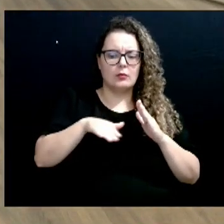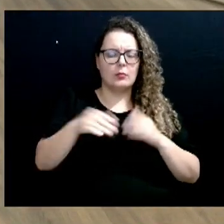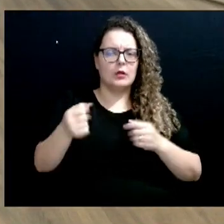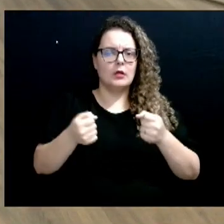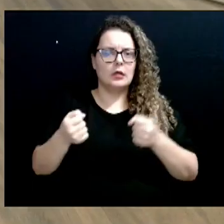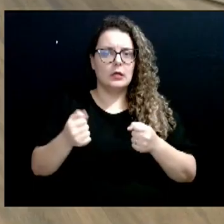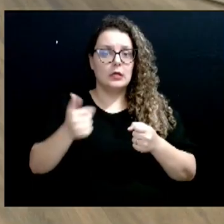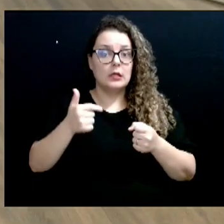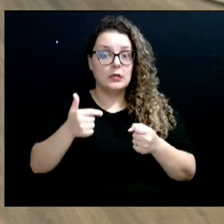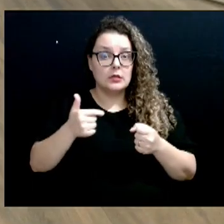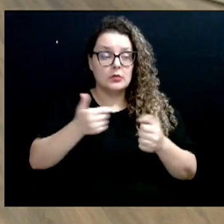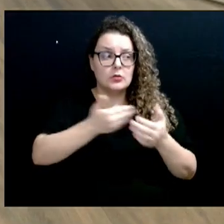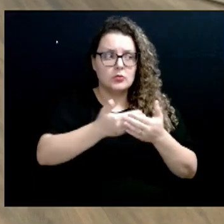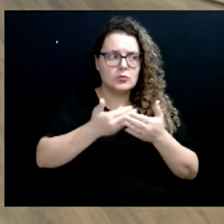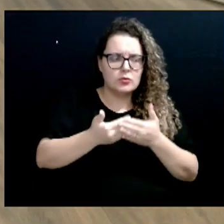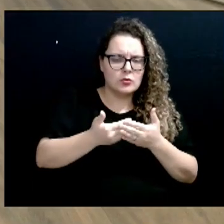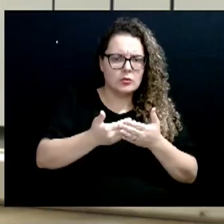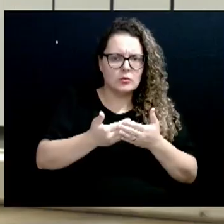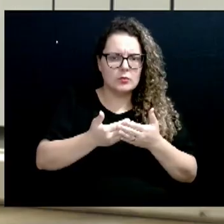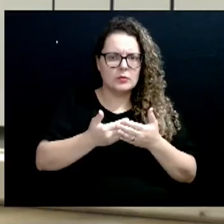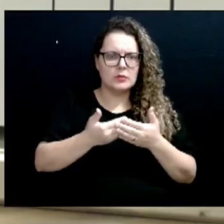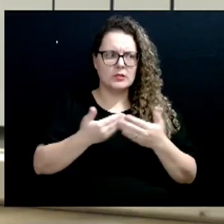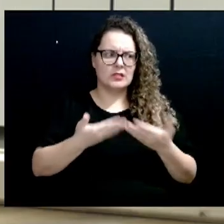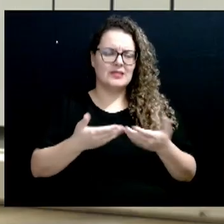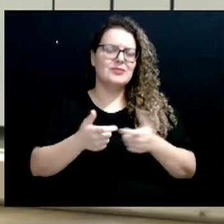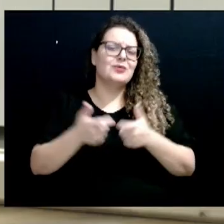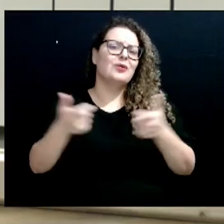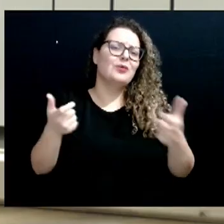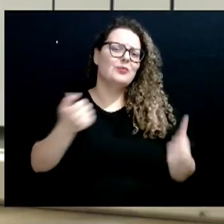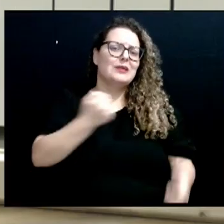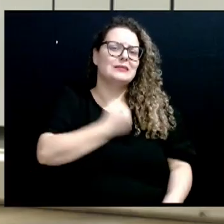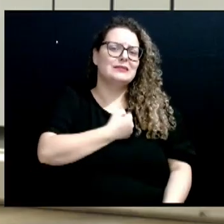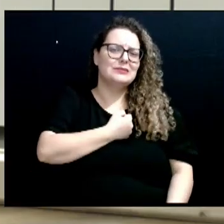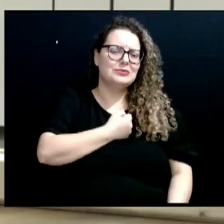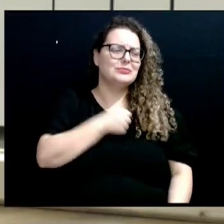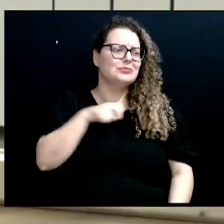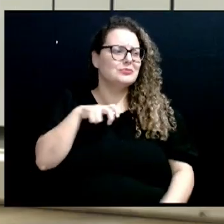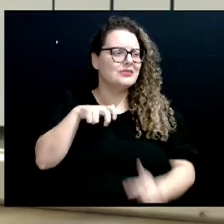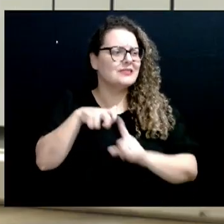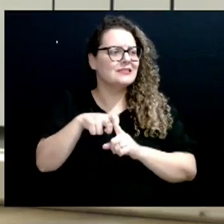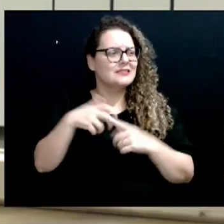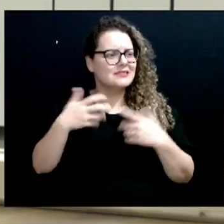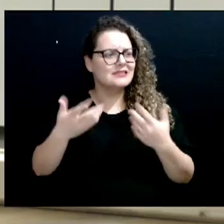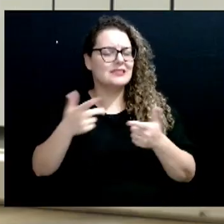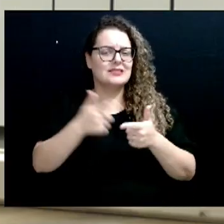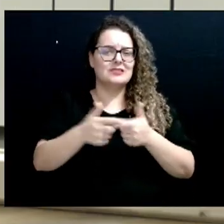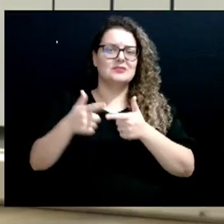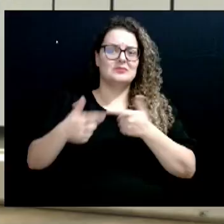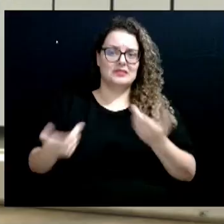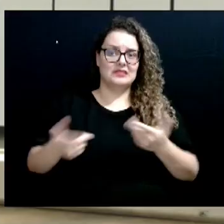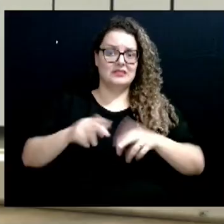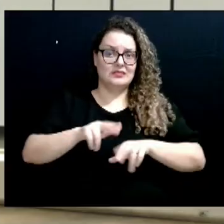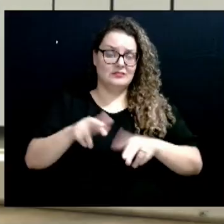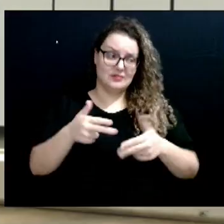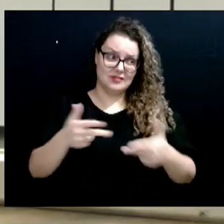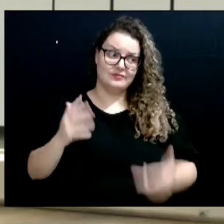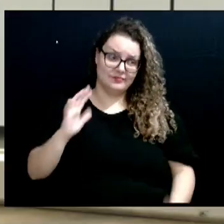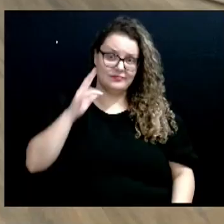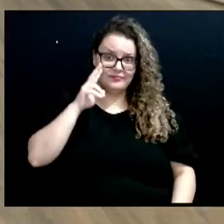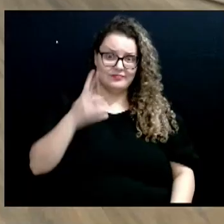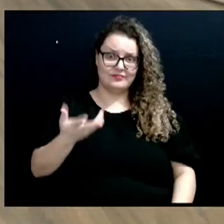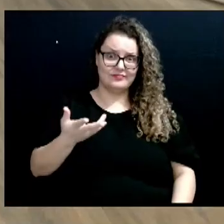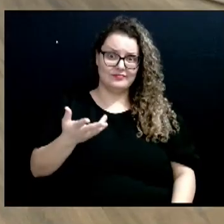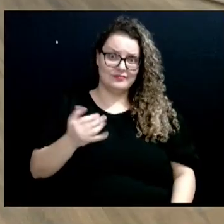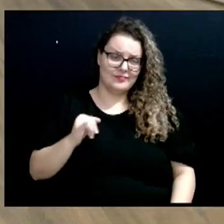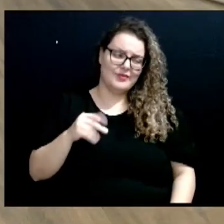pela autoescola, será que isso não vai aumentar o número de acidentes e de tantas coisas que imprudências, né? Que a gente vê